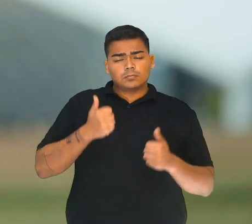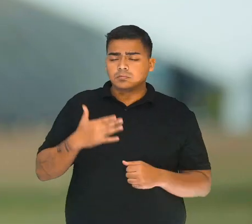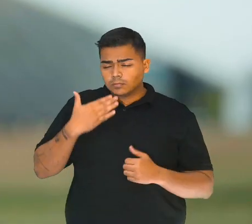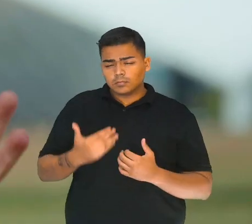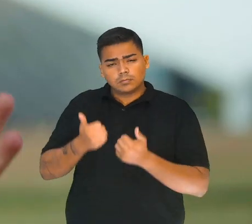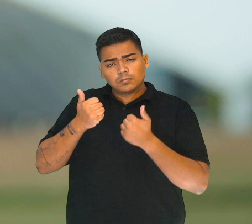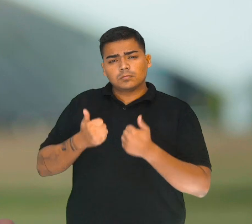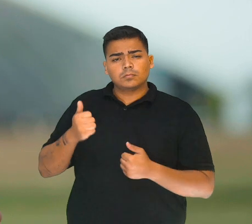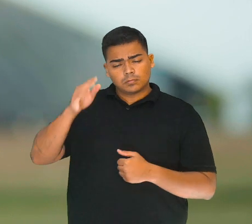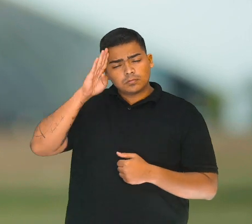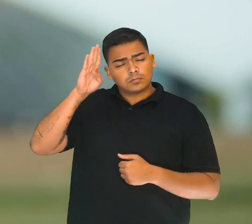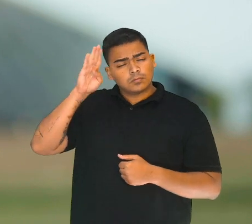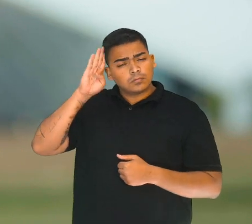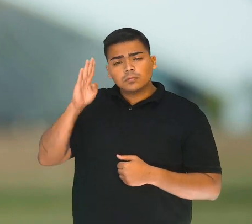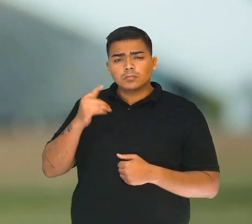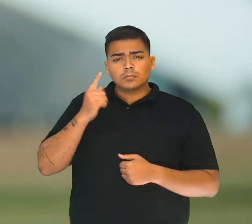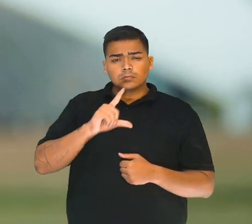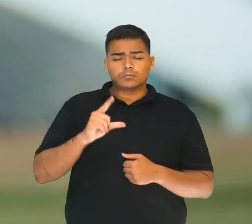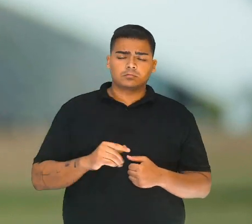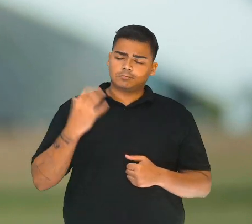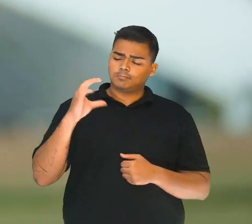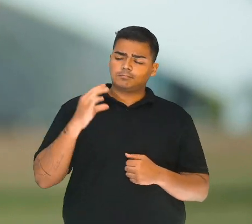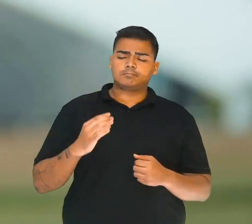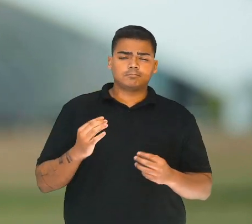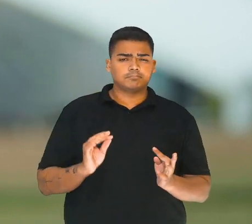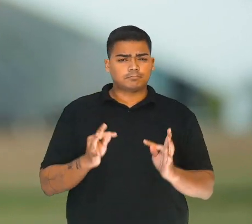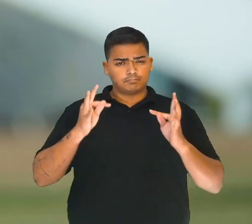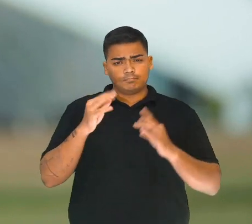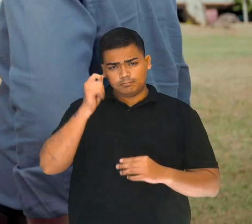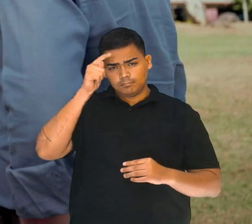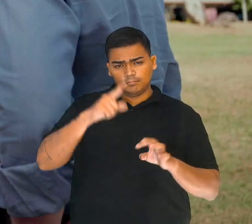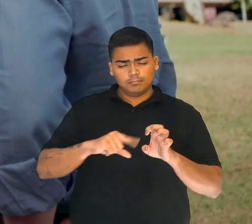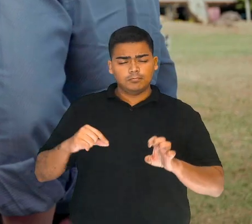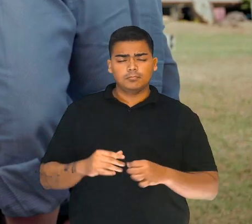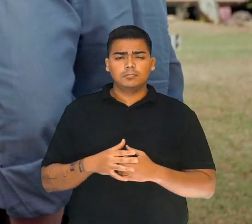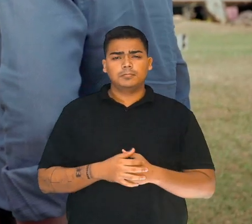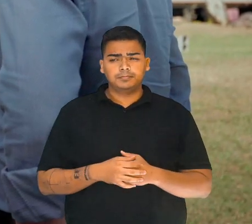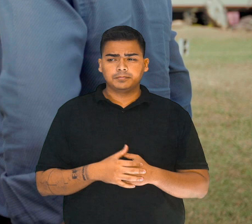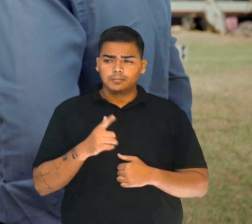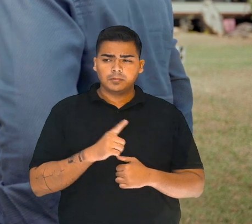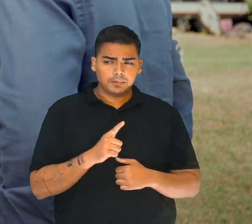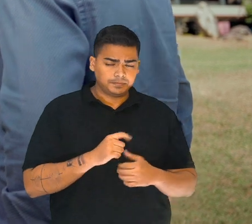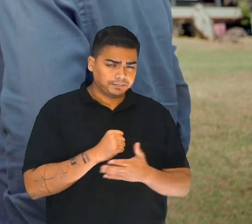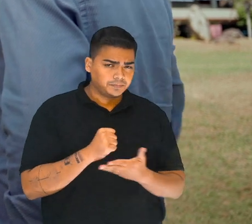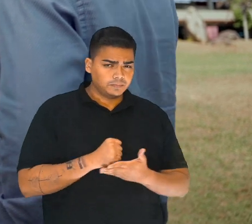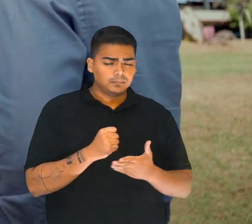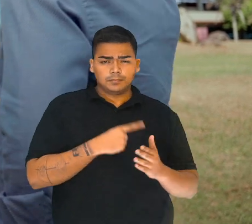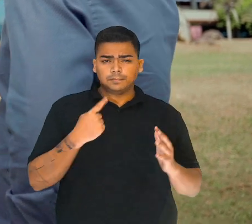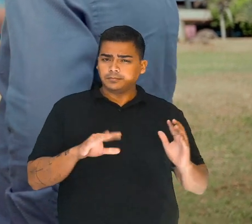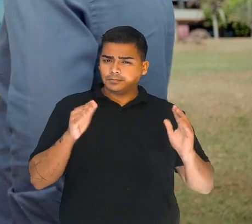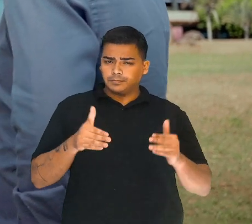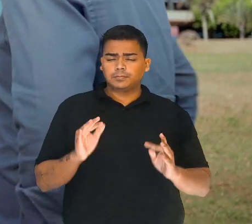da academia para promover o desenvolvimento de ciência, tecnologia, inovação e empreendedorismo. A vocação básica